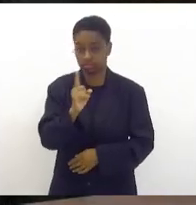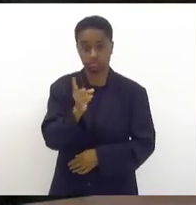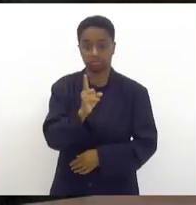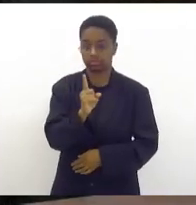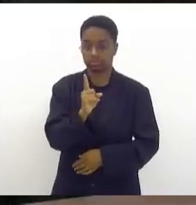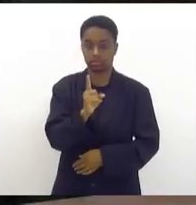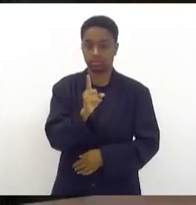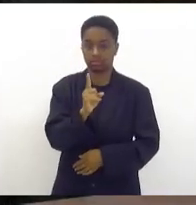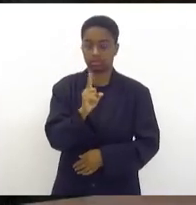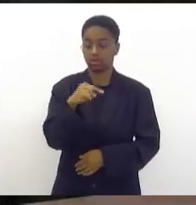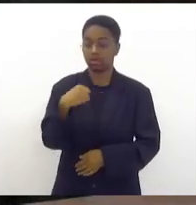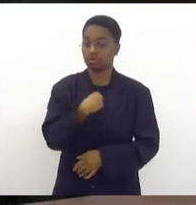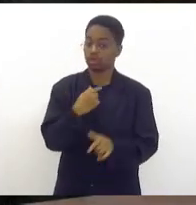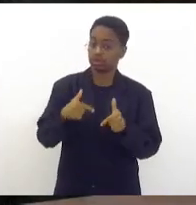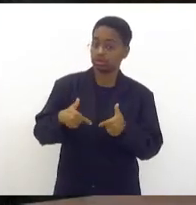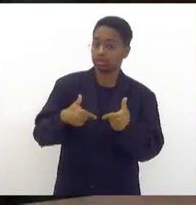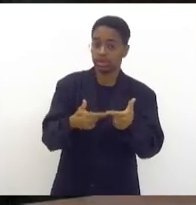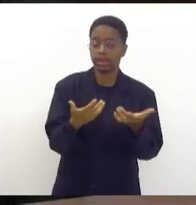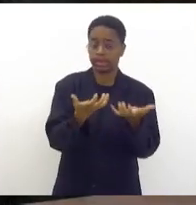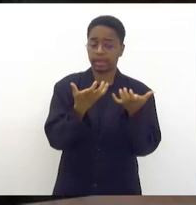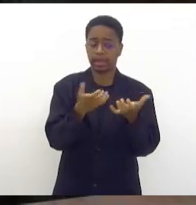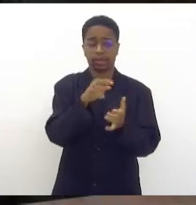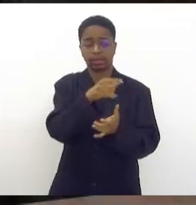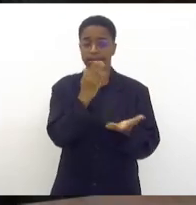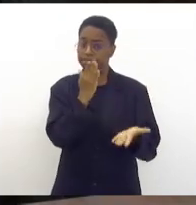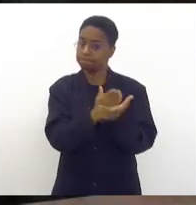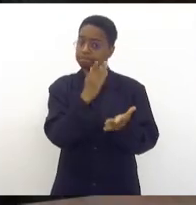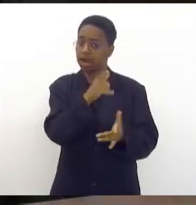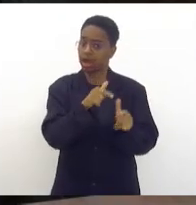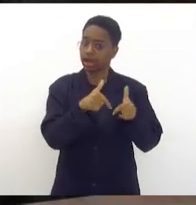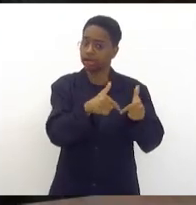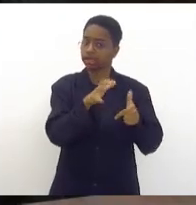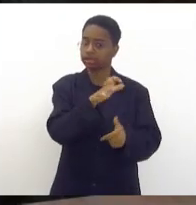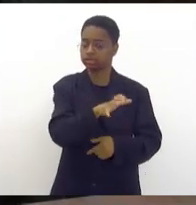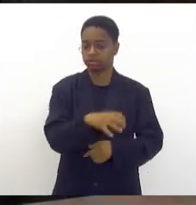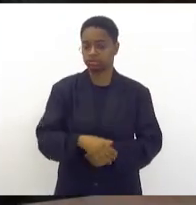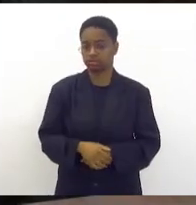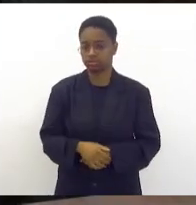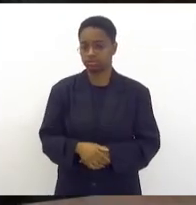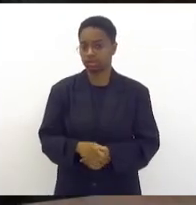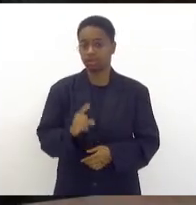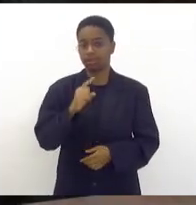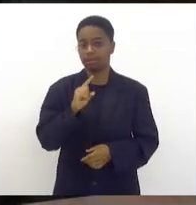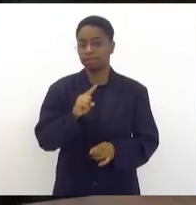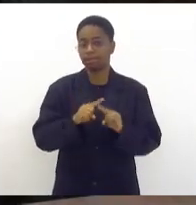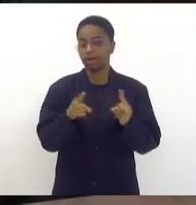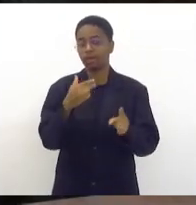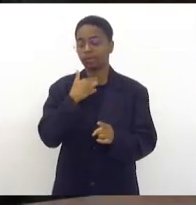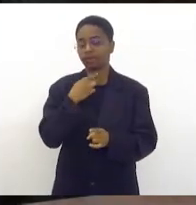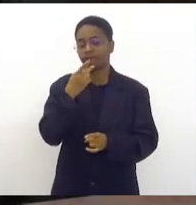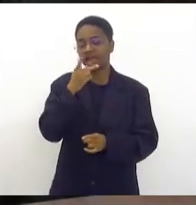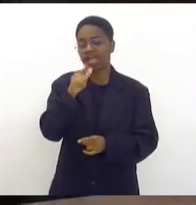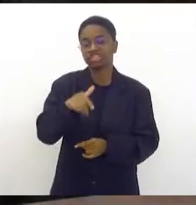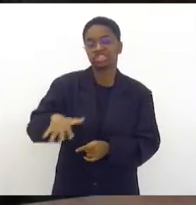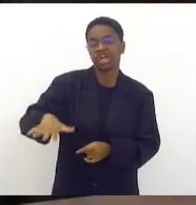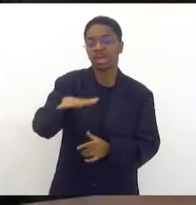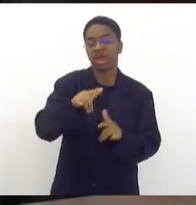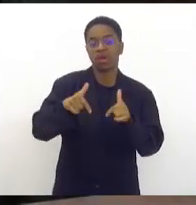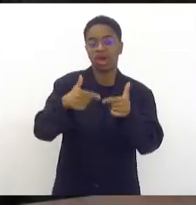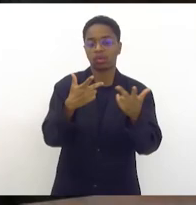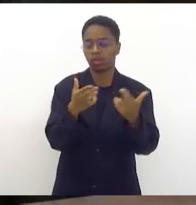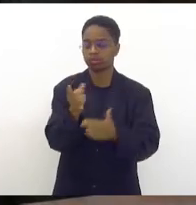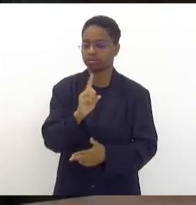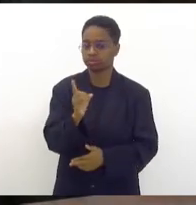Nós estamos combatendo a arbitrariedade cometida por alguns agentes. Não podemos generalizar. E aí, deputado Dionísio